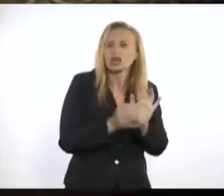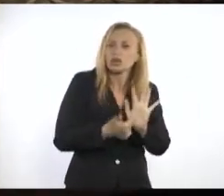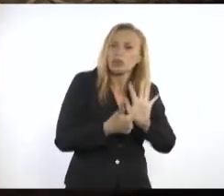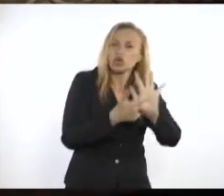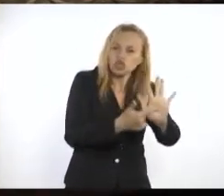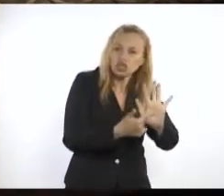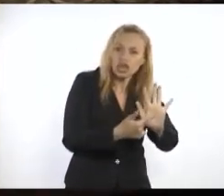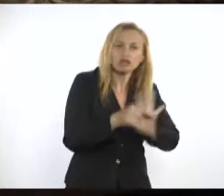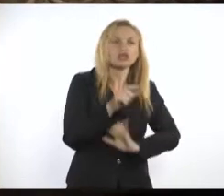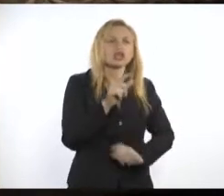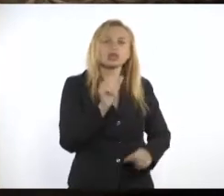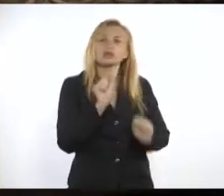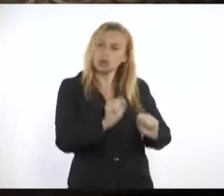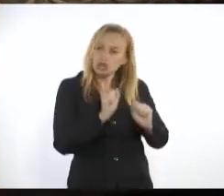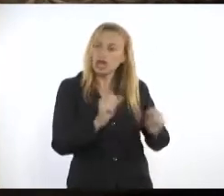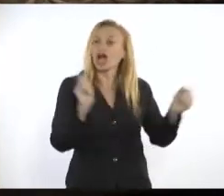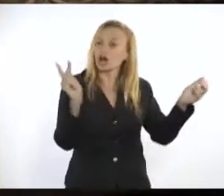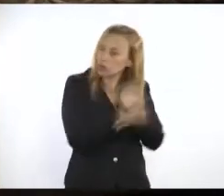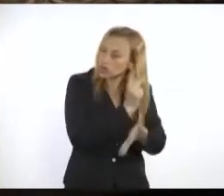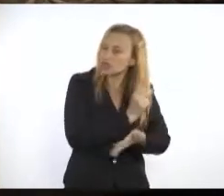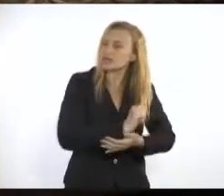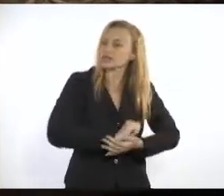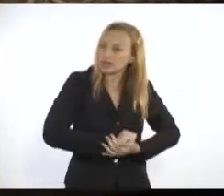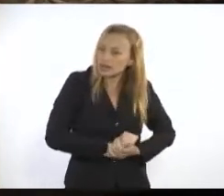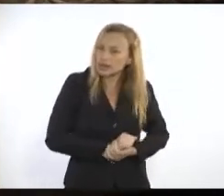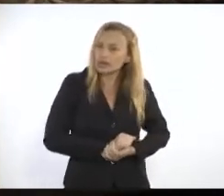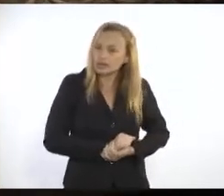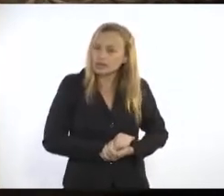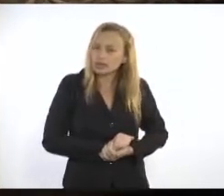poderia ocorrer essa